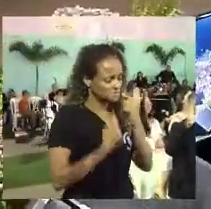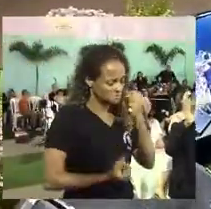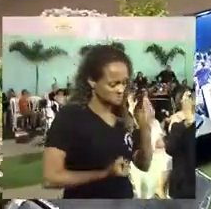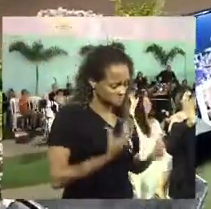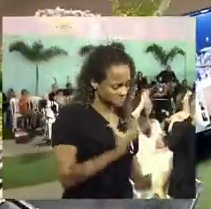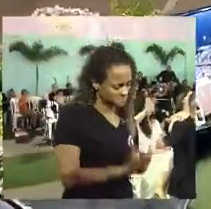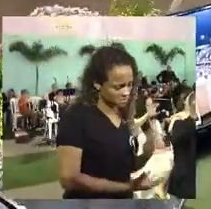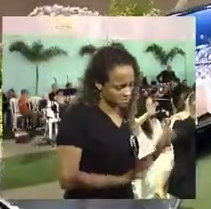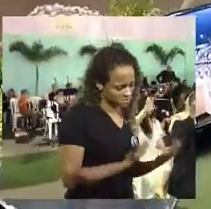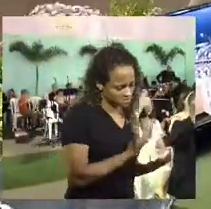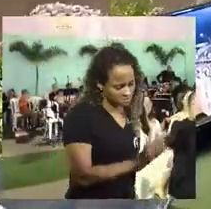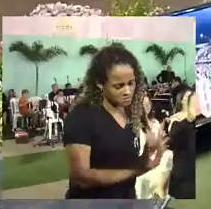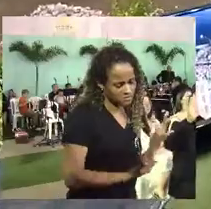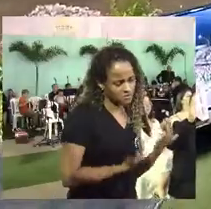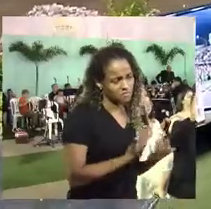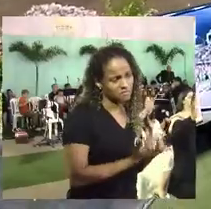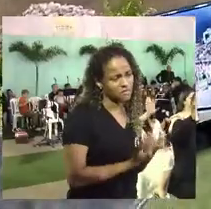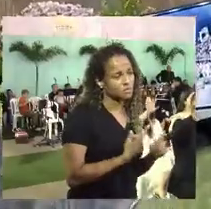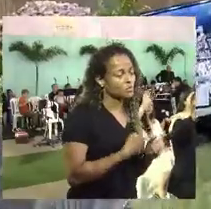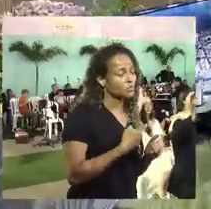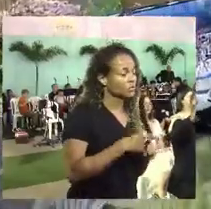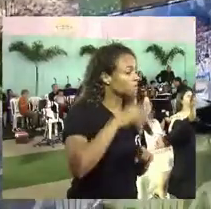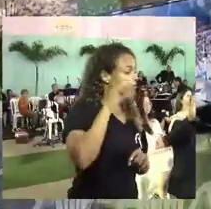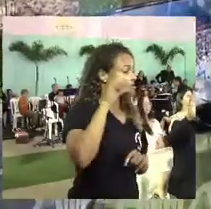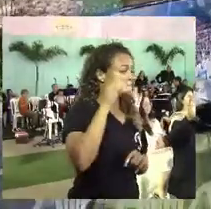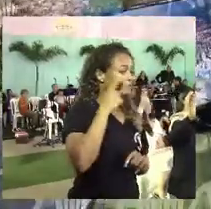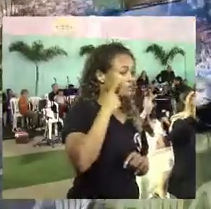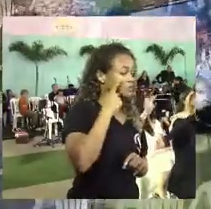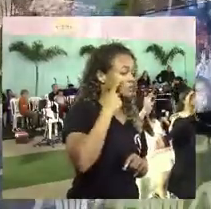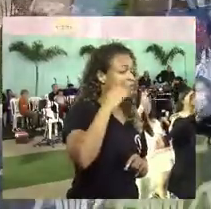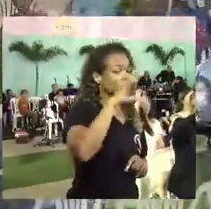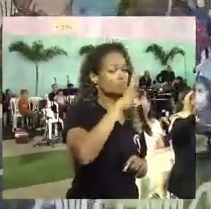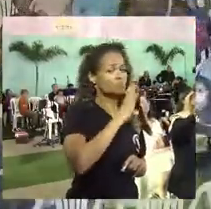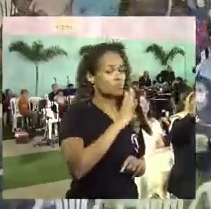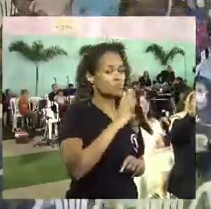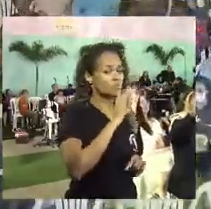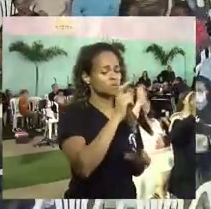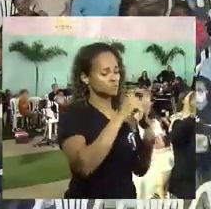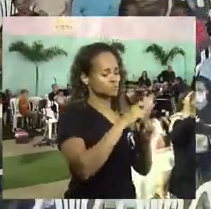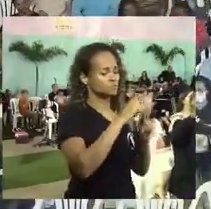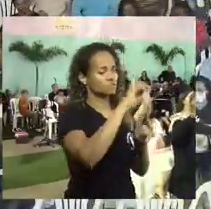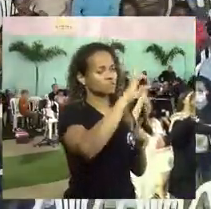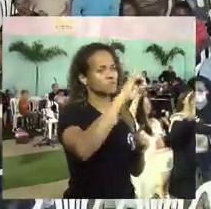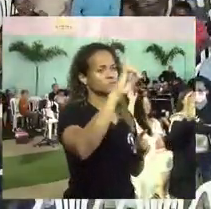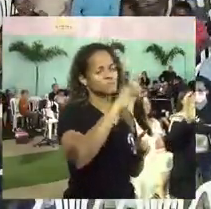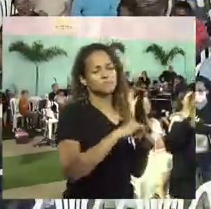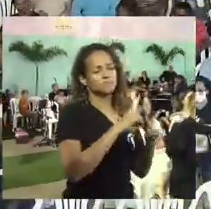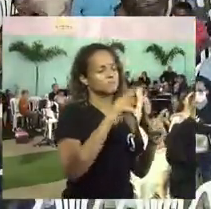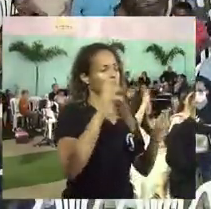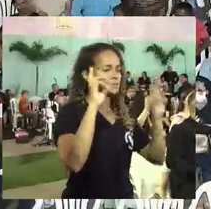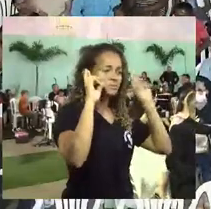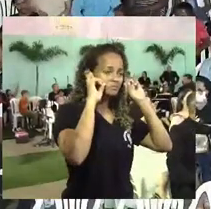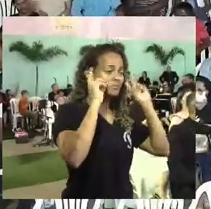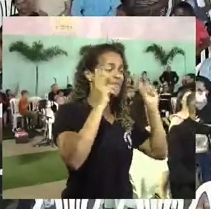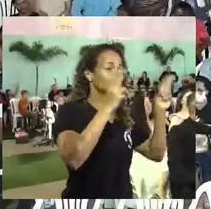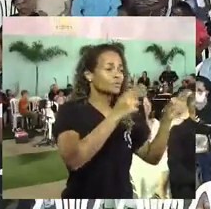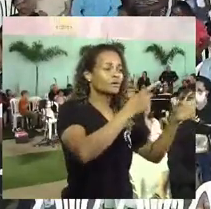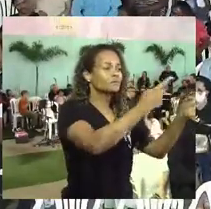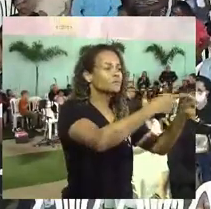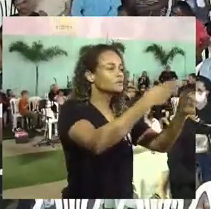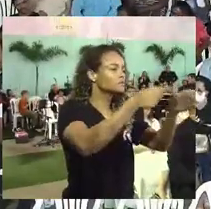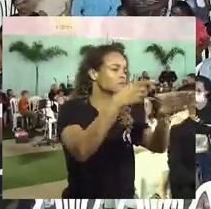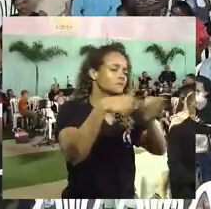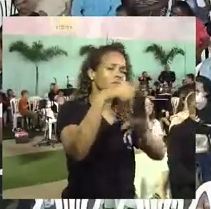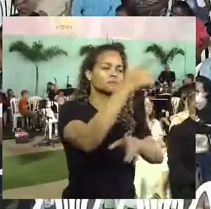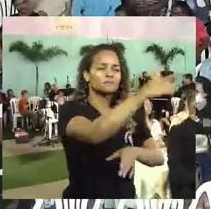os que ouvir a palavra e não creram como lá no tempo de Noé ló e toda aquela geração